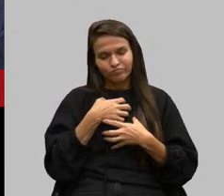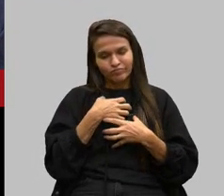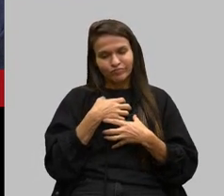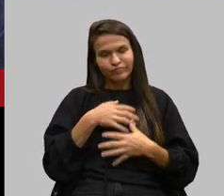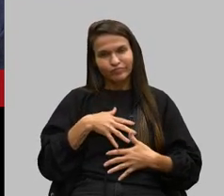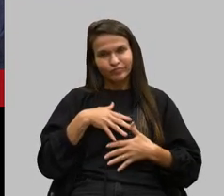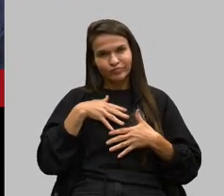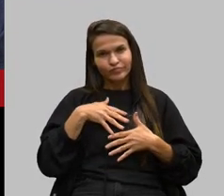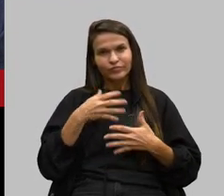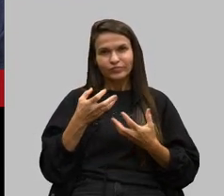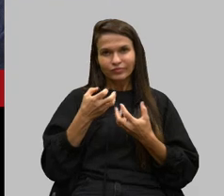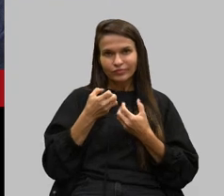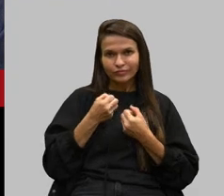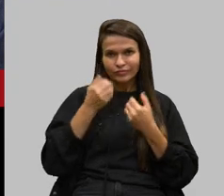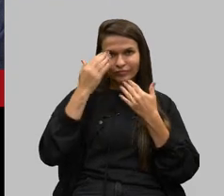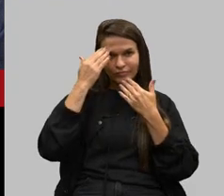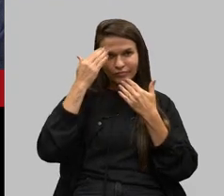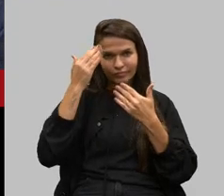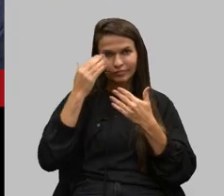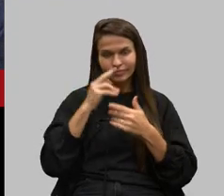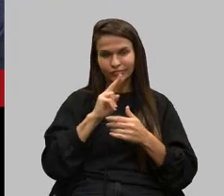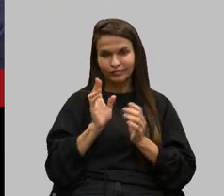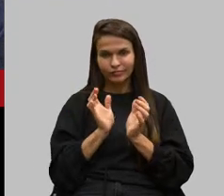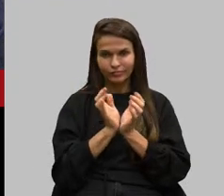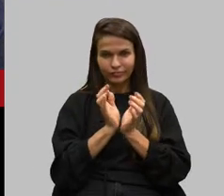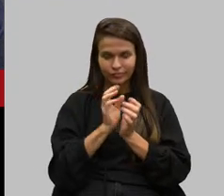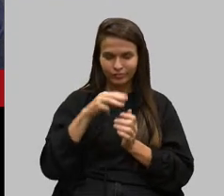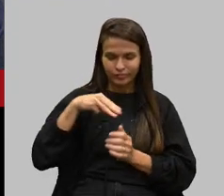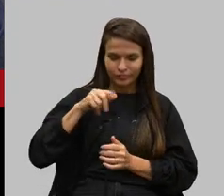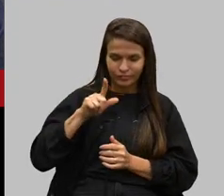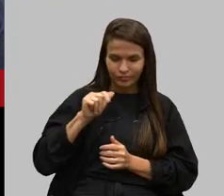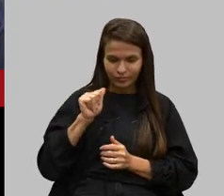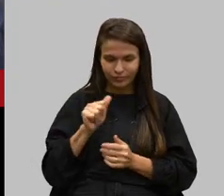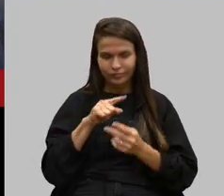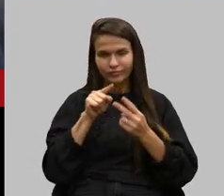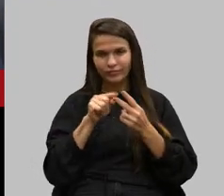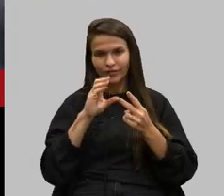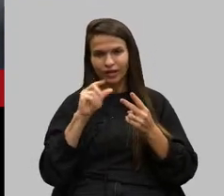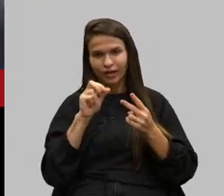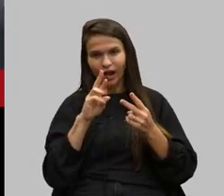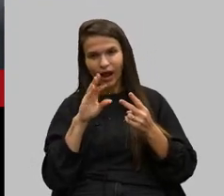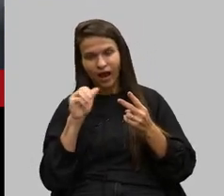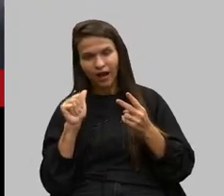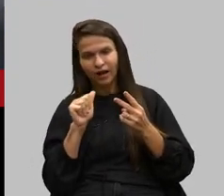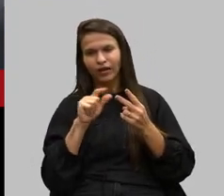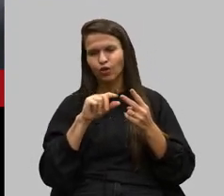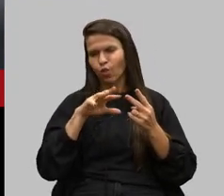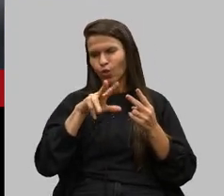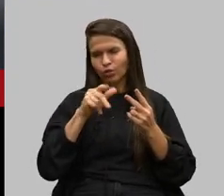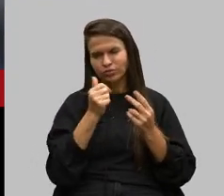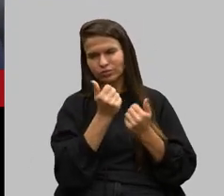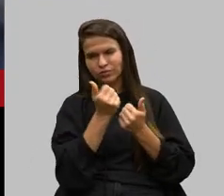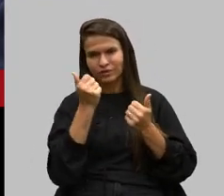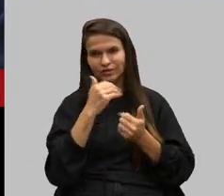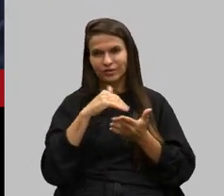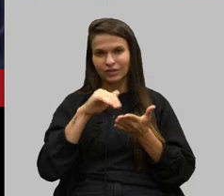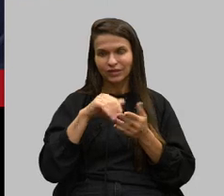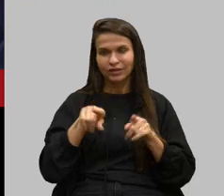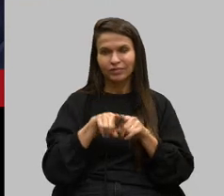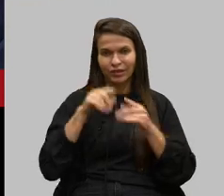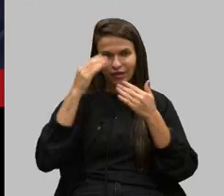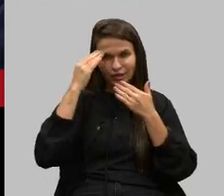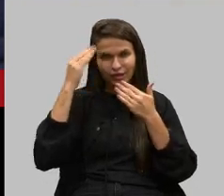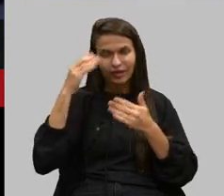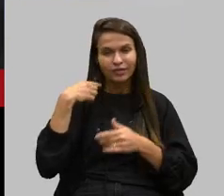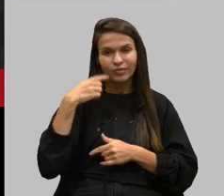recebo também e agradeço em nome da nossa equipe da Mila da Carla dos demais subsecretários e ao mesmo tempo agradecer o deputado